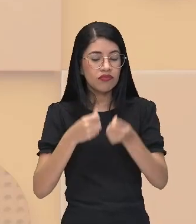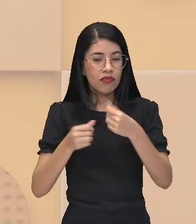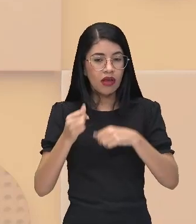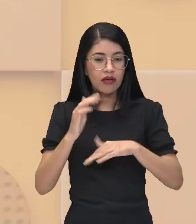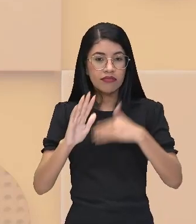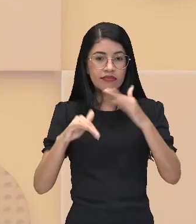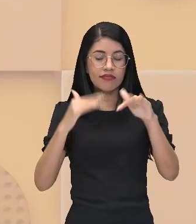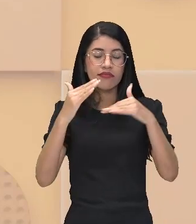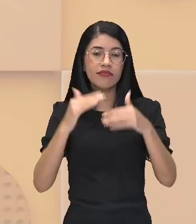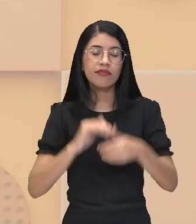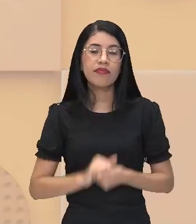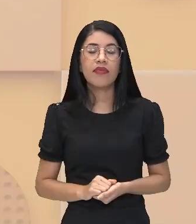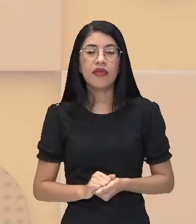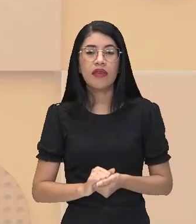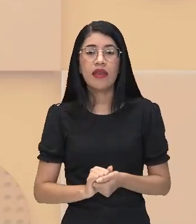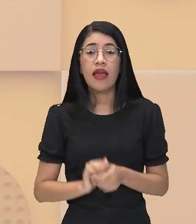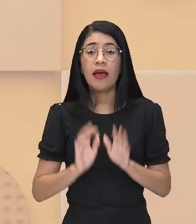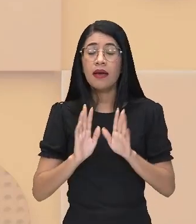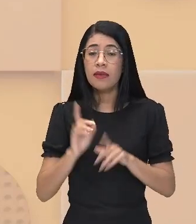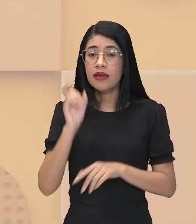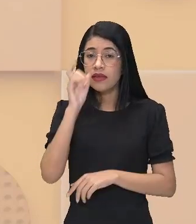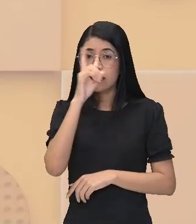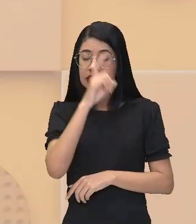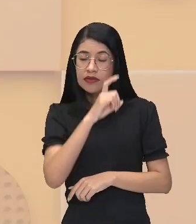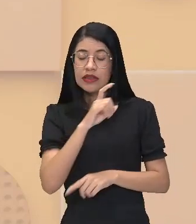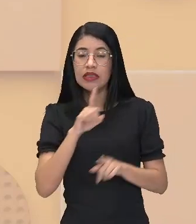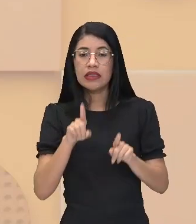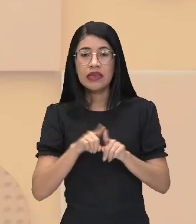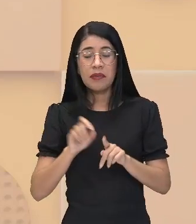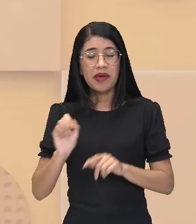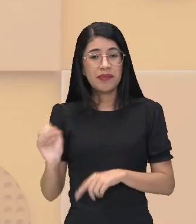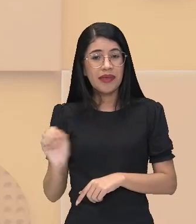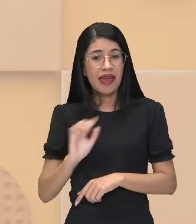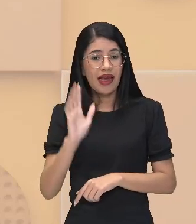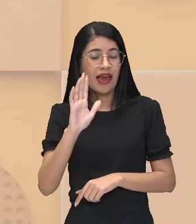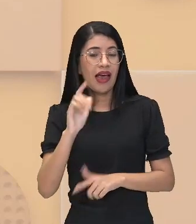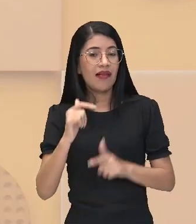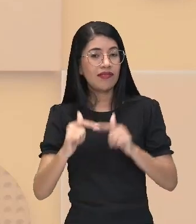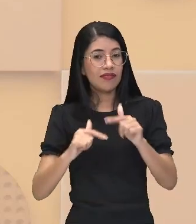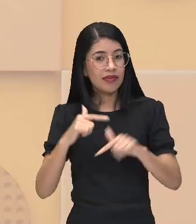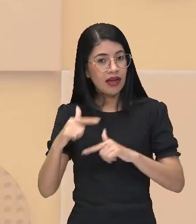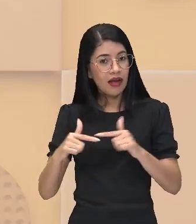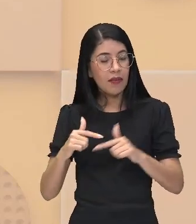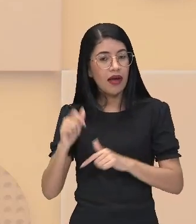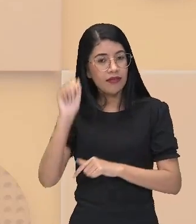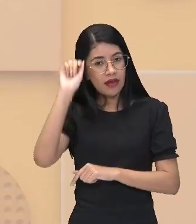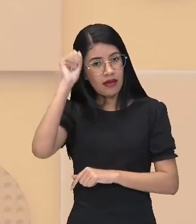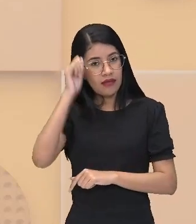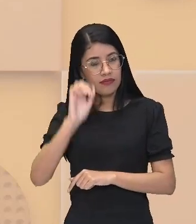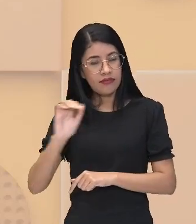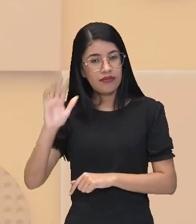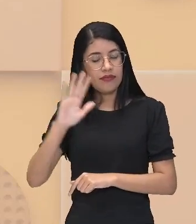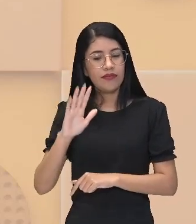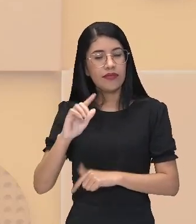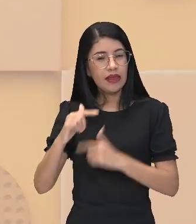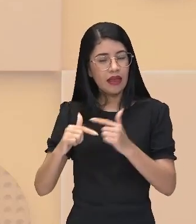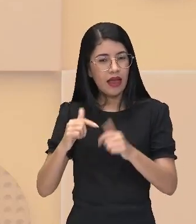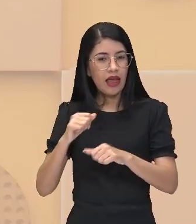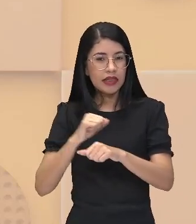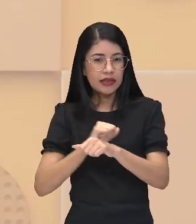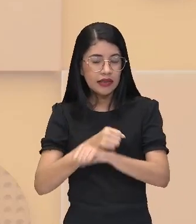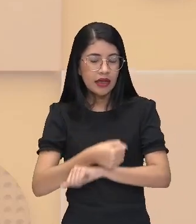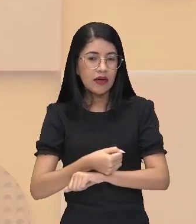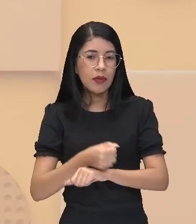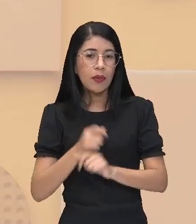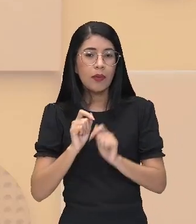região. E já que é muito difícil para eles e caro o empreendimento da mão de obra africana, eles vão investir